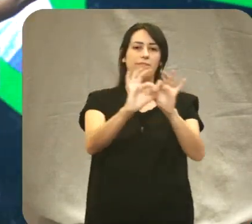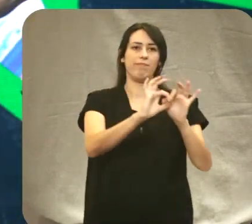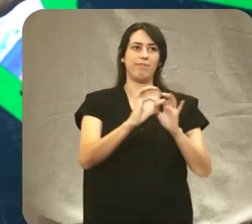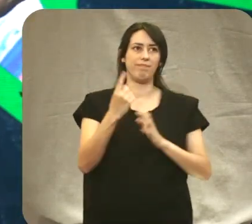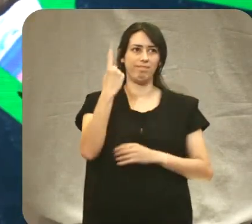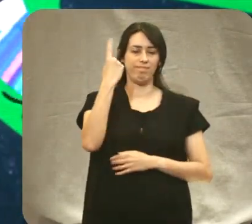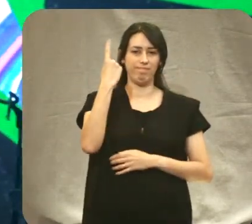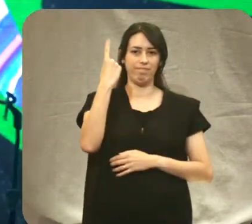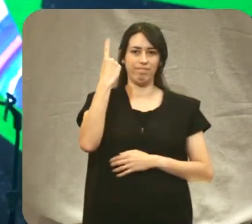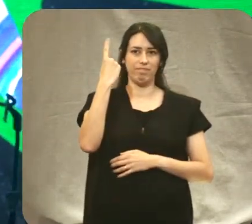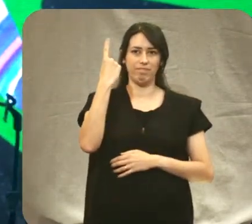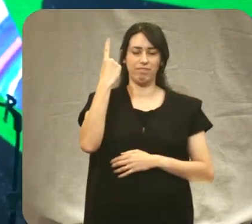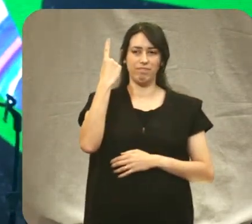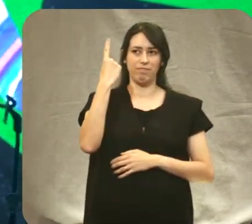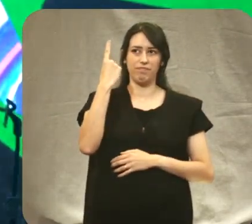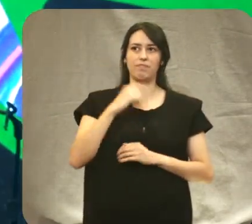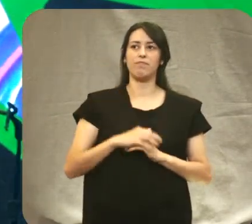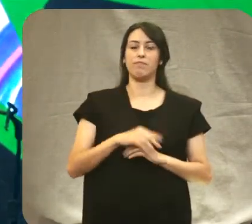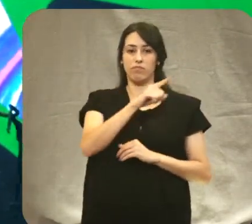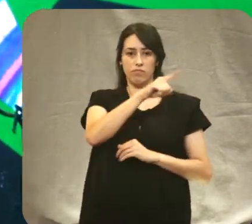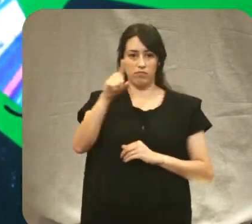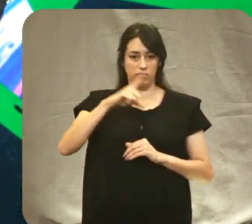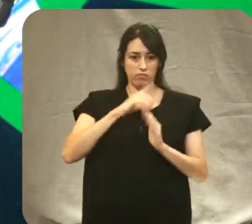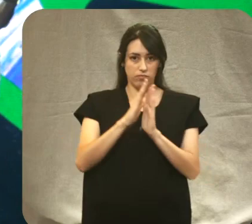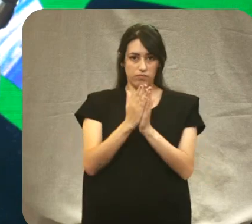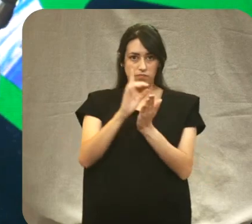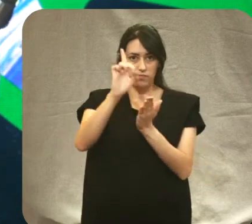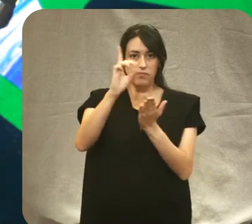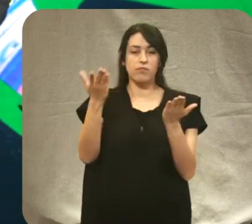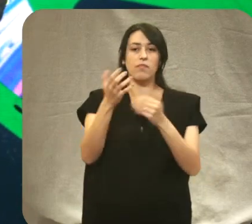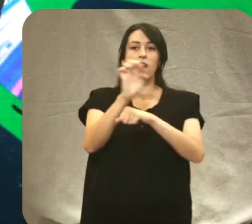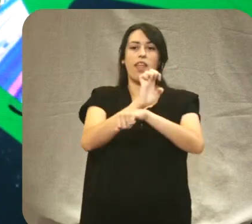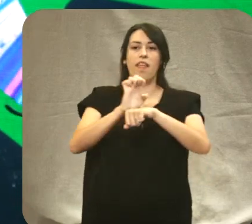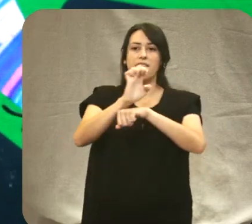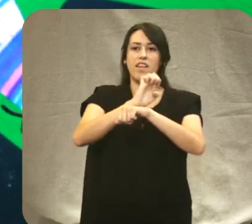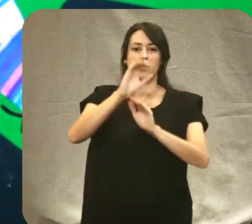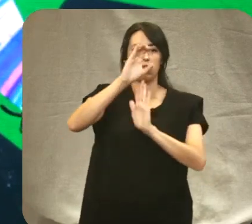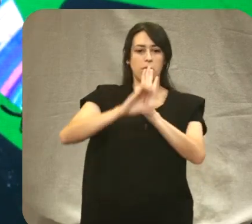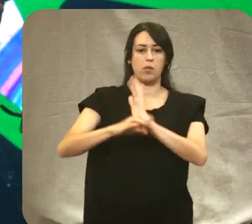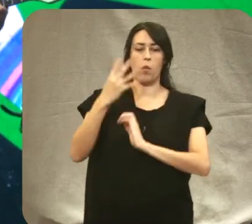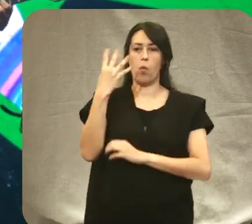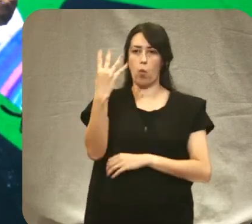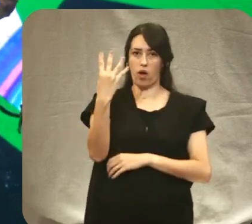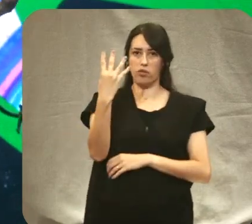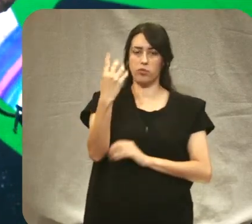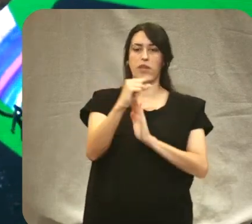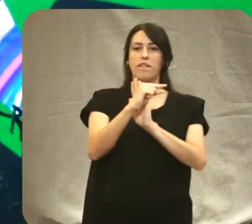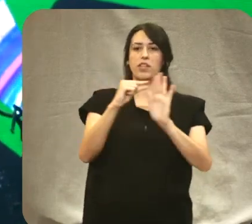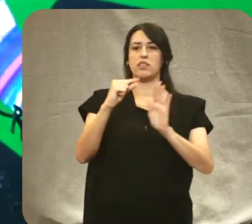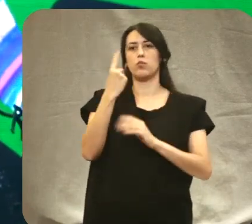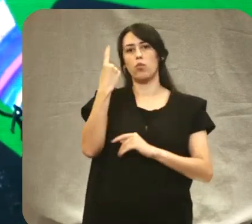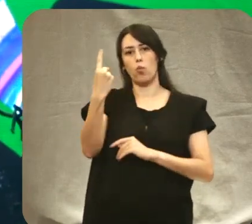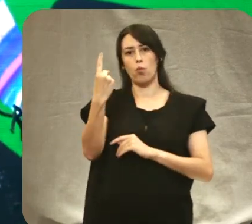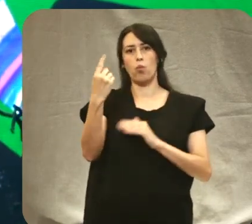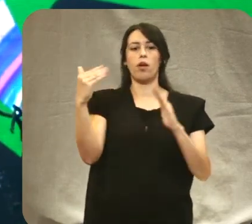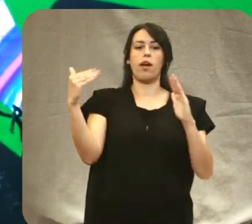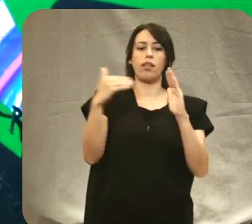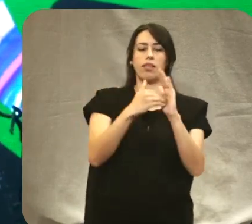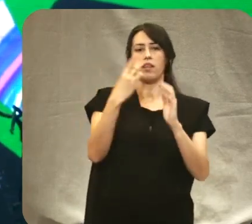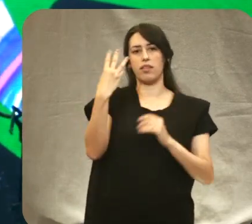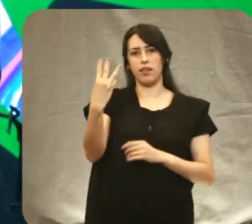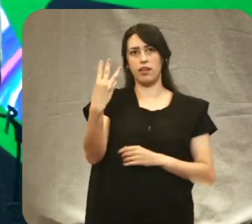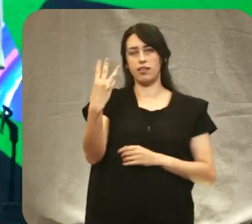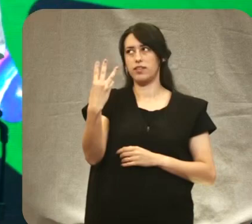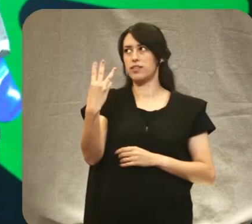Unidade. Se você trouxe Bíblia, abre em Efésios, no capítulo 4, versículo 1 a